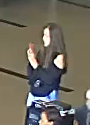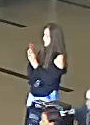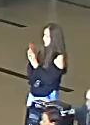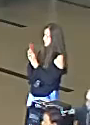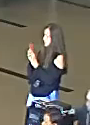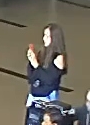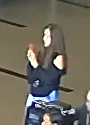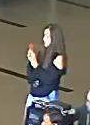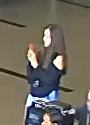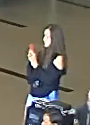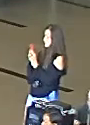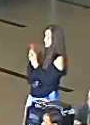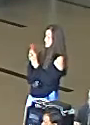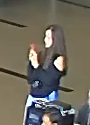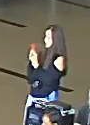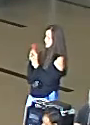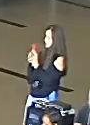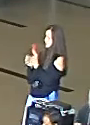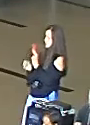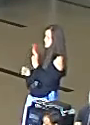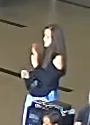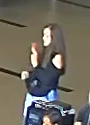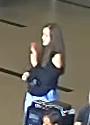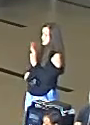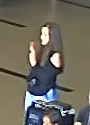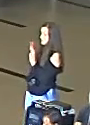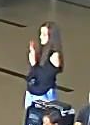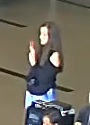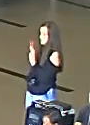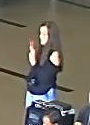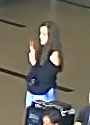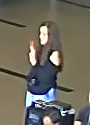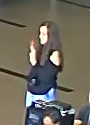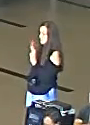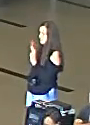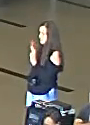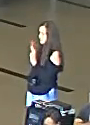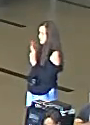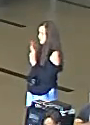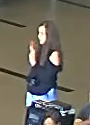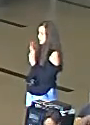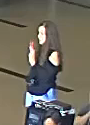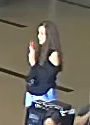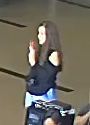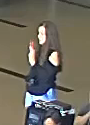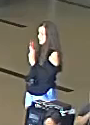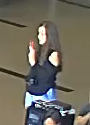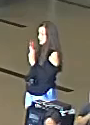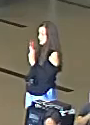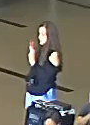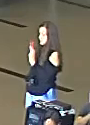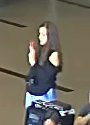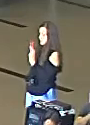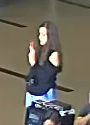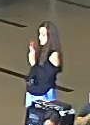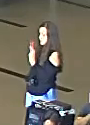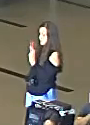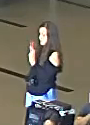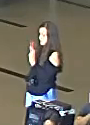onimos sairão das fábricas eh de acordo com a lei então senhor presidente queria finalizar